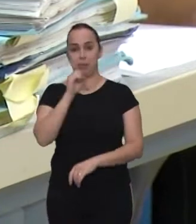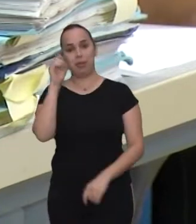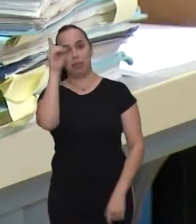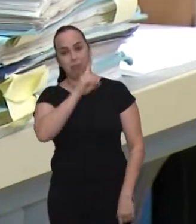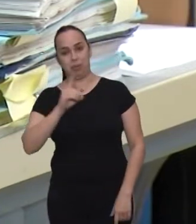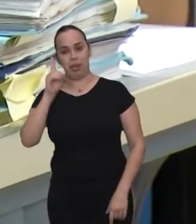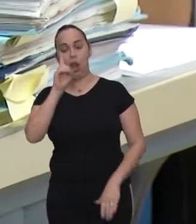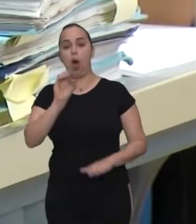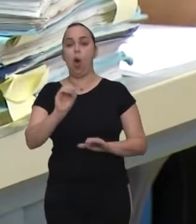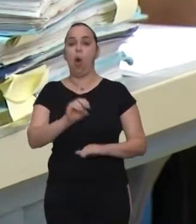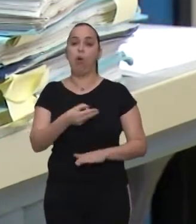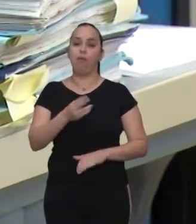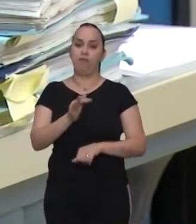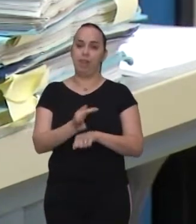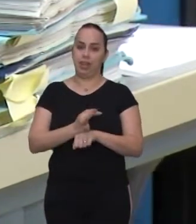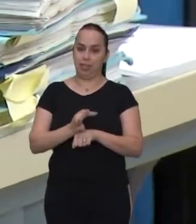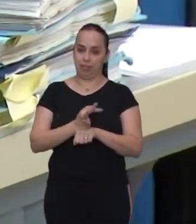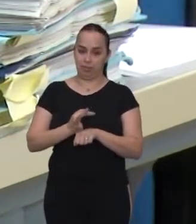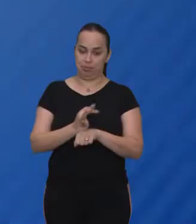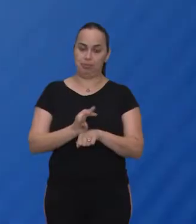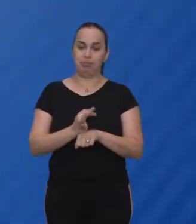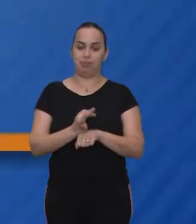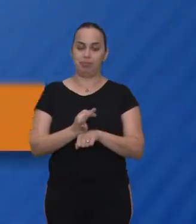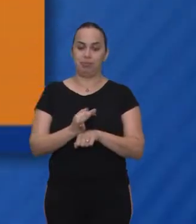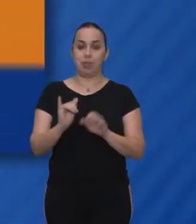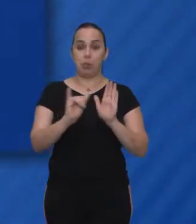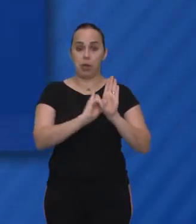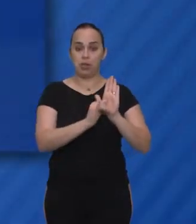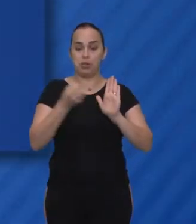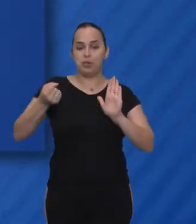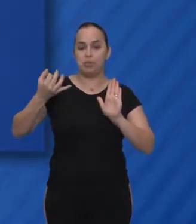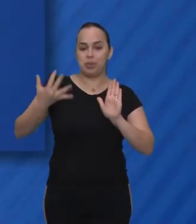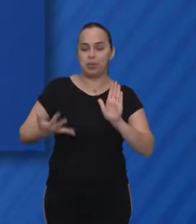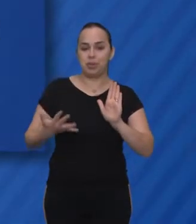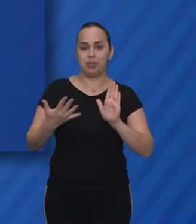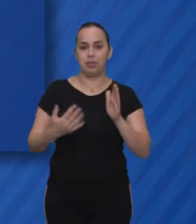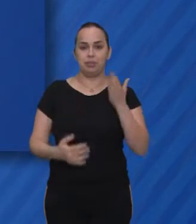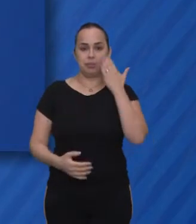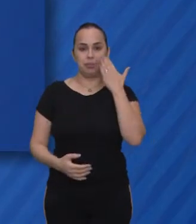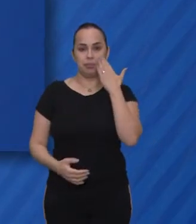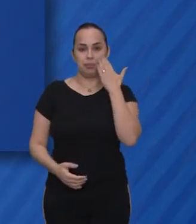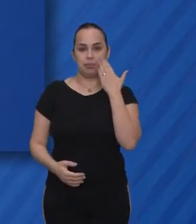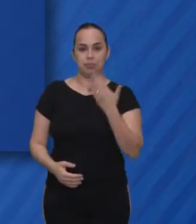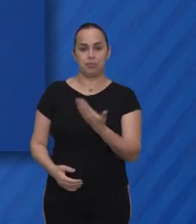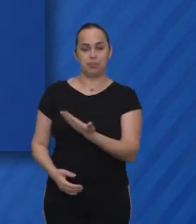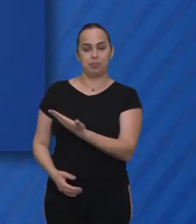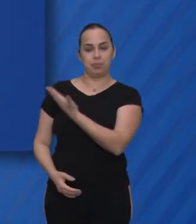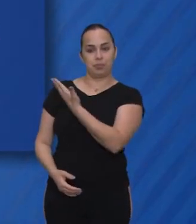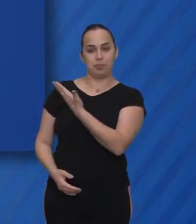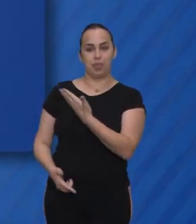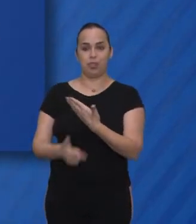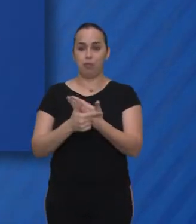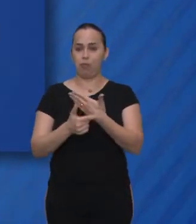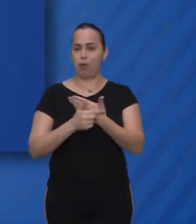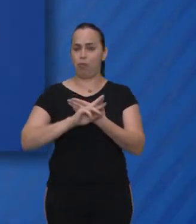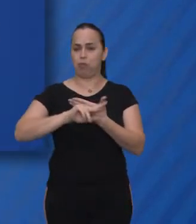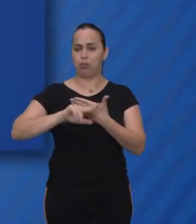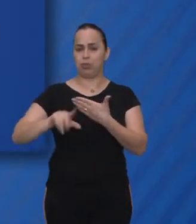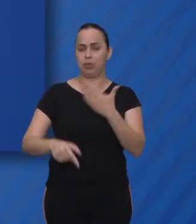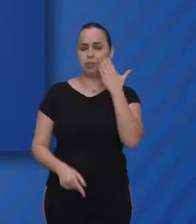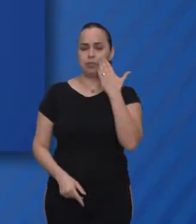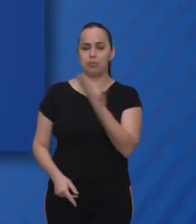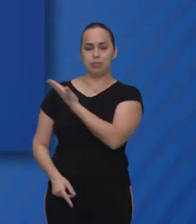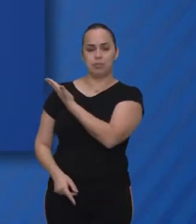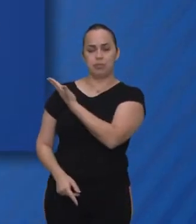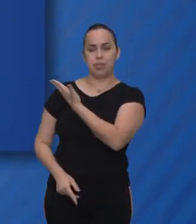semana sábados Domingos ou feriados de acordo com o edital o cargo pode exercer diversas funções na